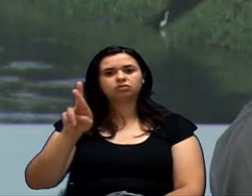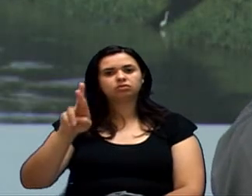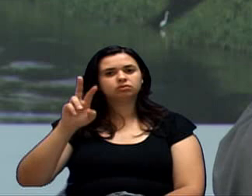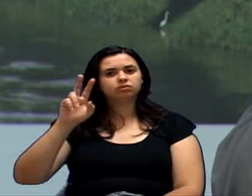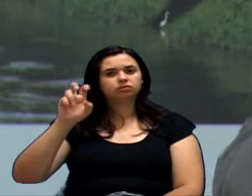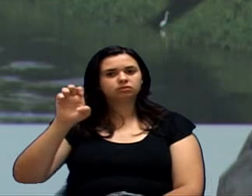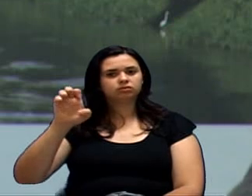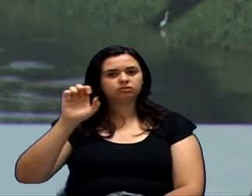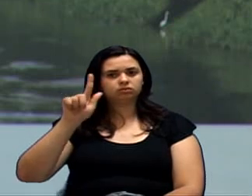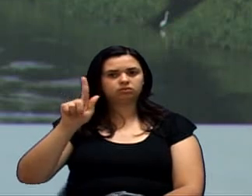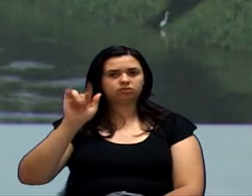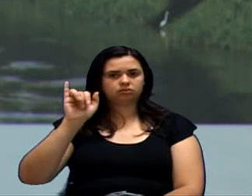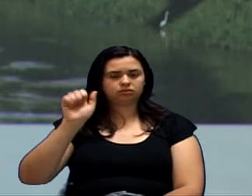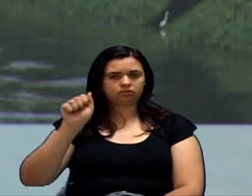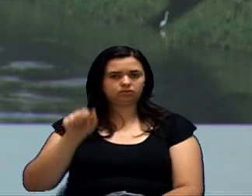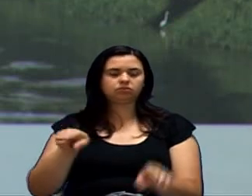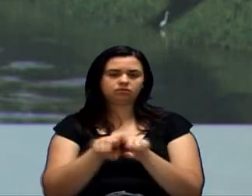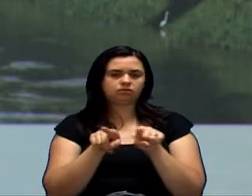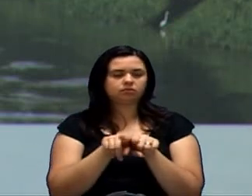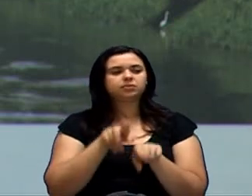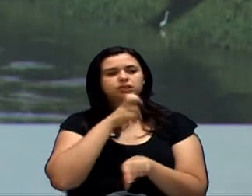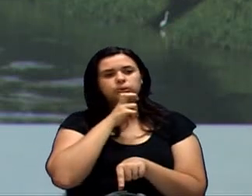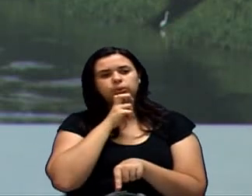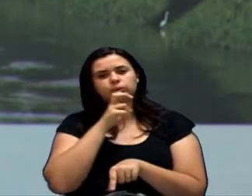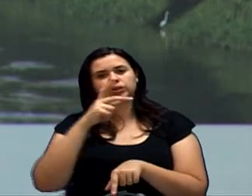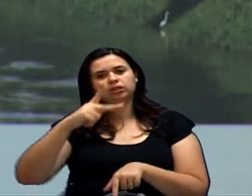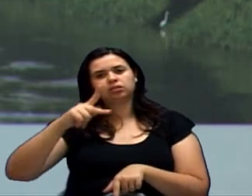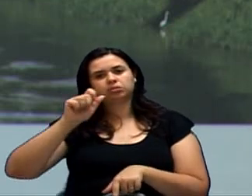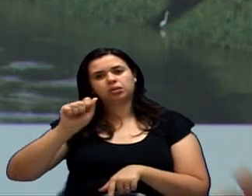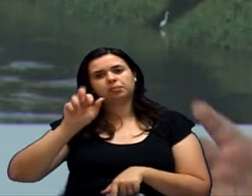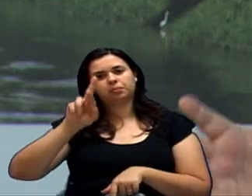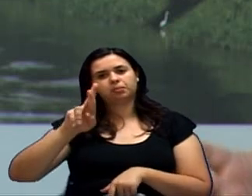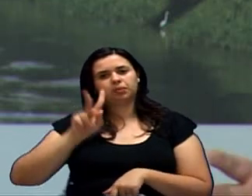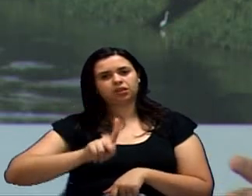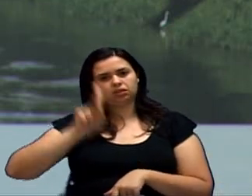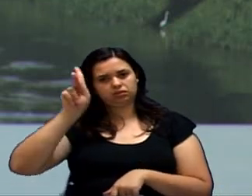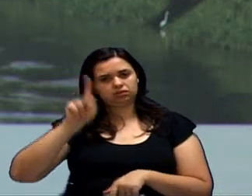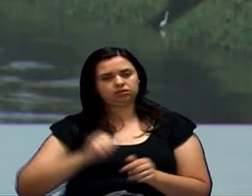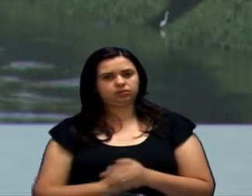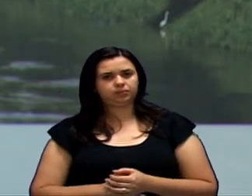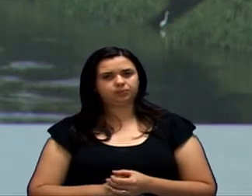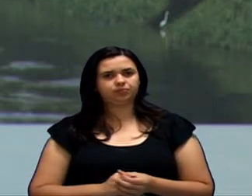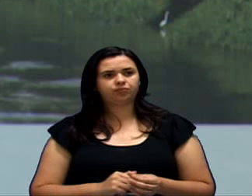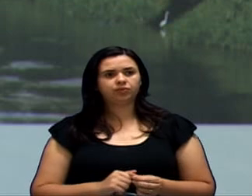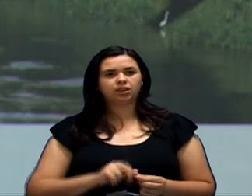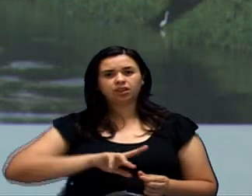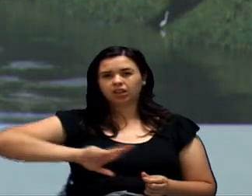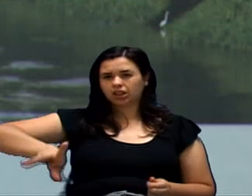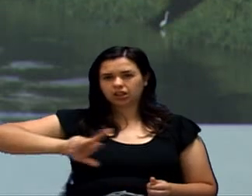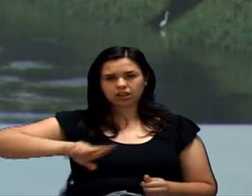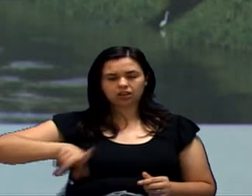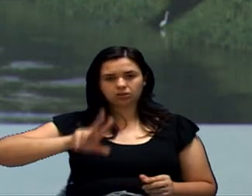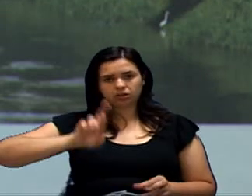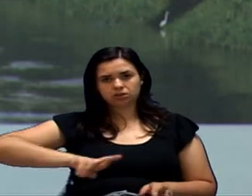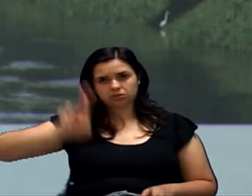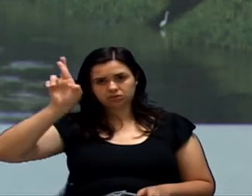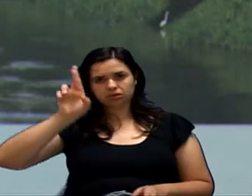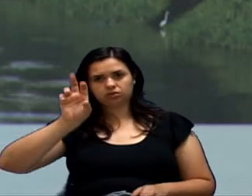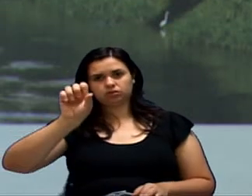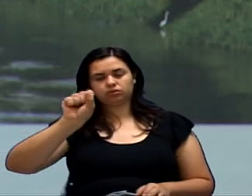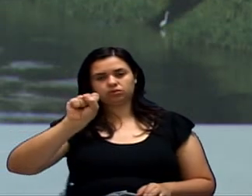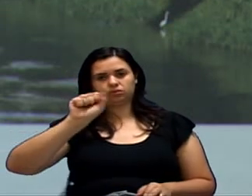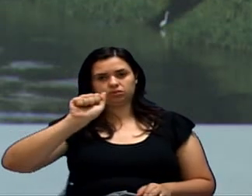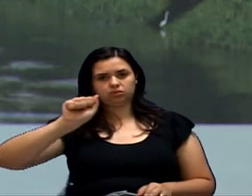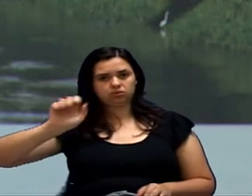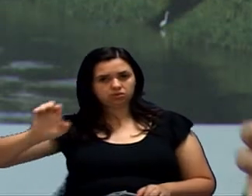Sorocaba Parque também, que envolve tudo ali. Ele falou que não é de responsabilidade do SAI aquela lagoa e que